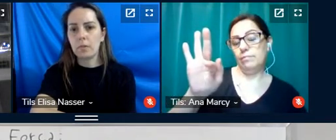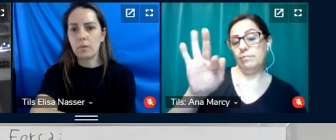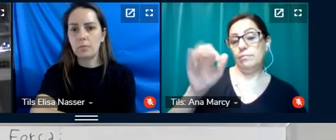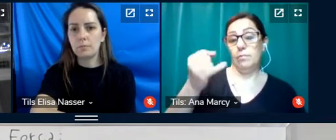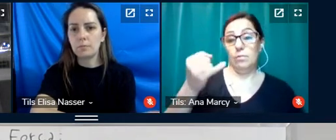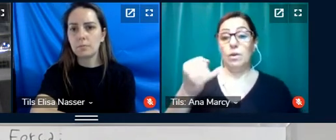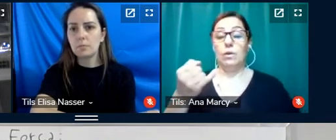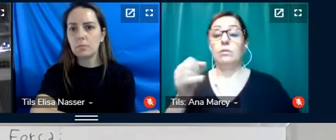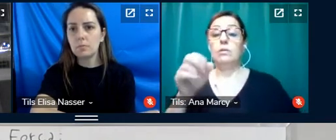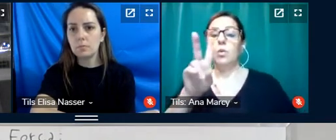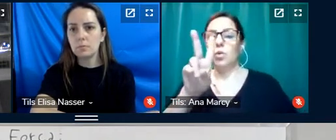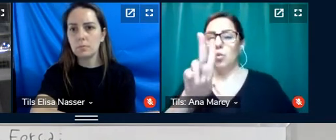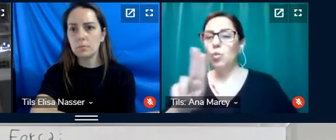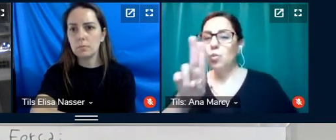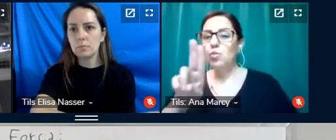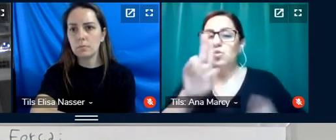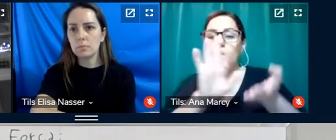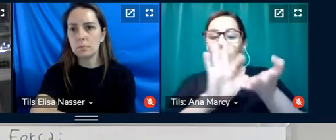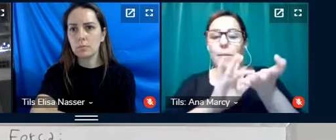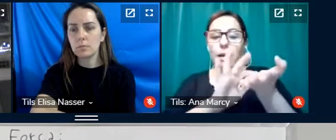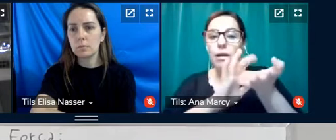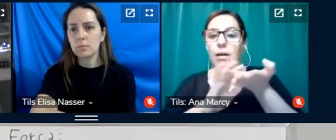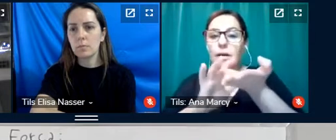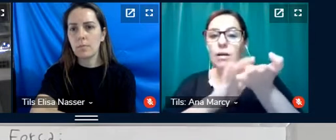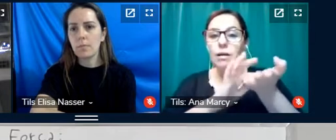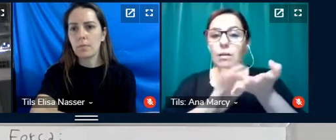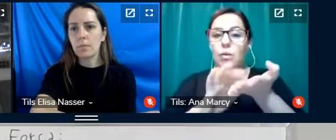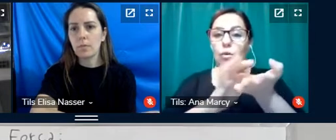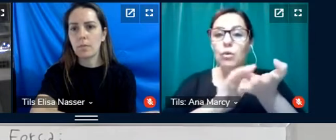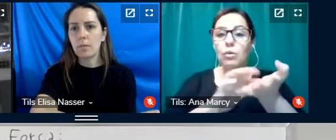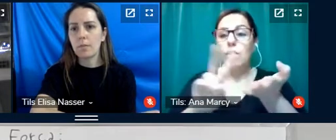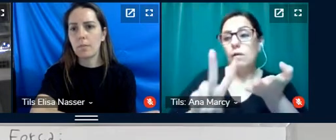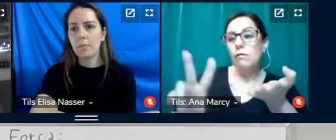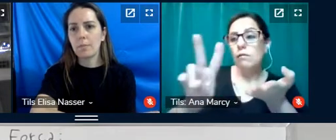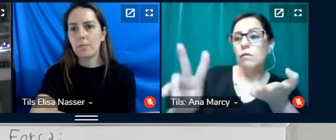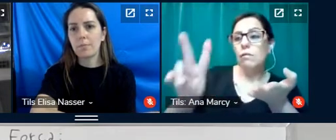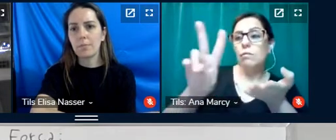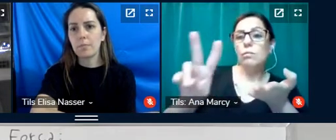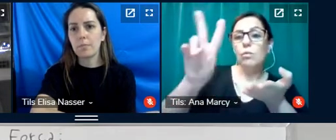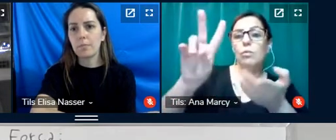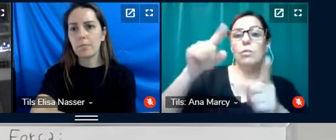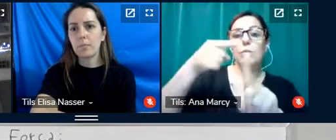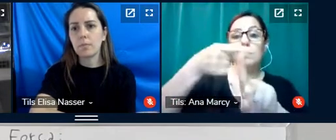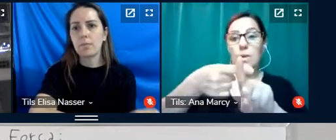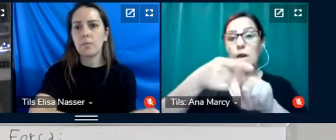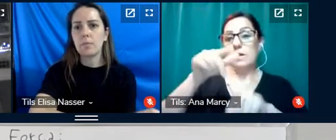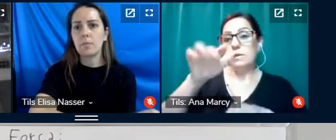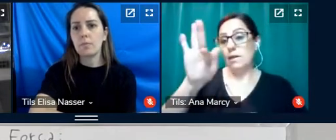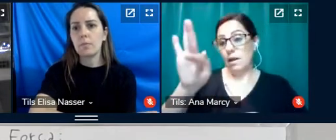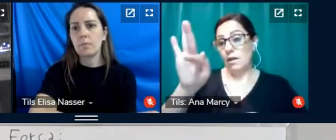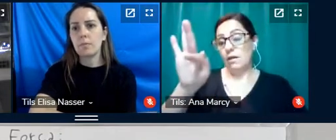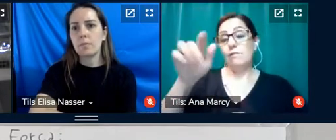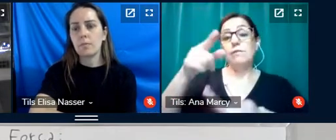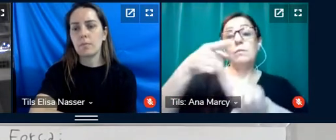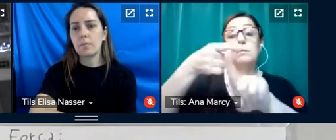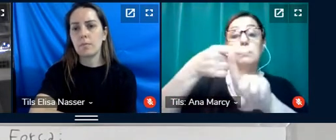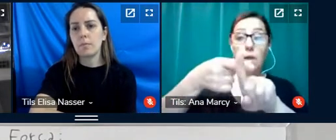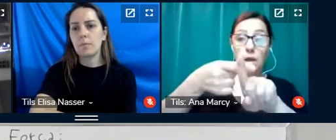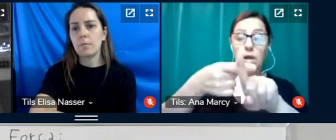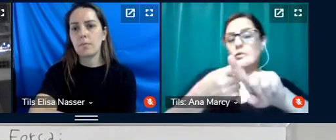Só com esse valor eu não consigo dizer a respeito dessa força. Eu não consigo dizer todas